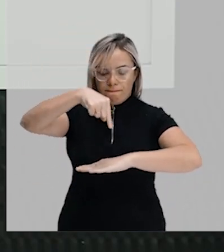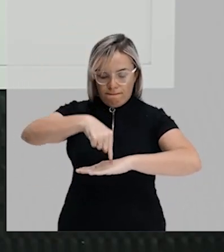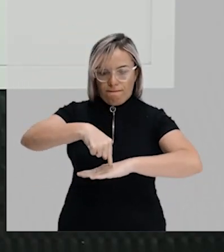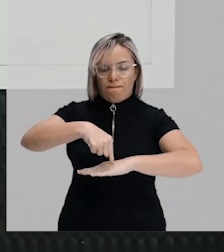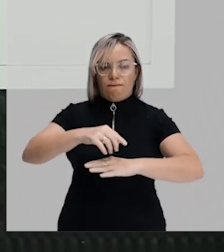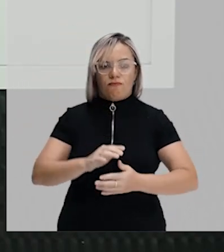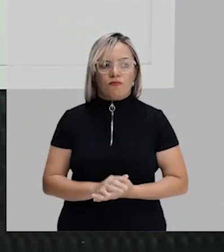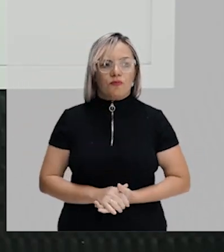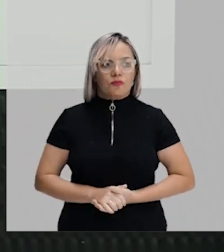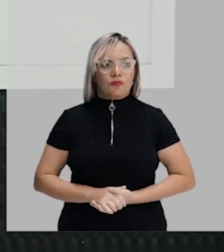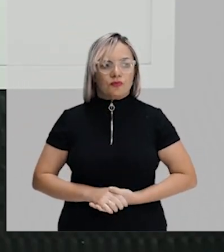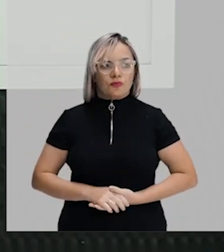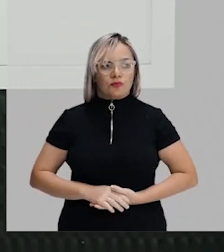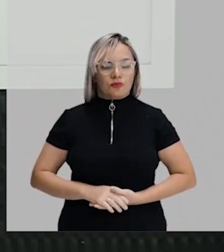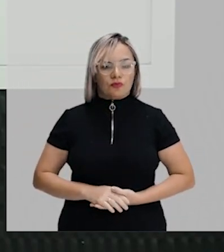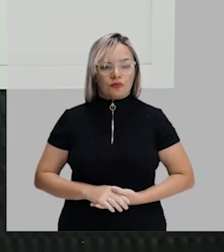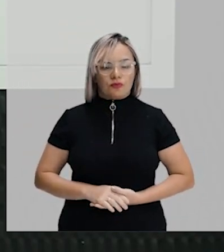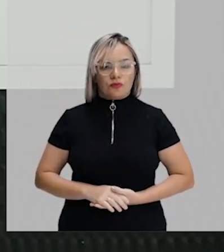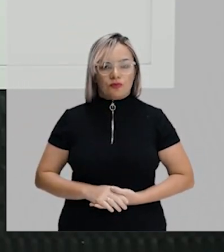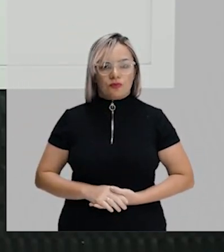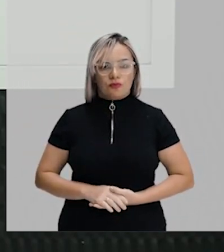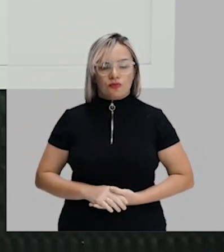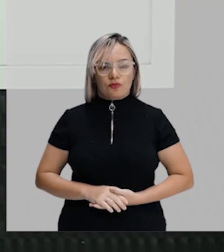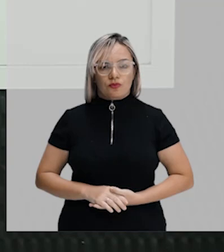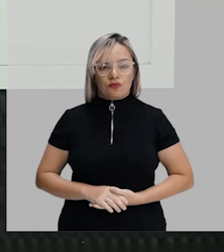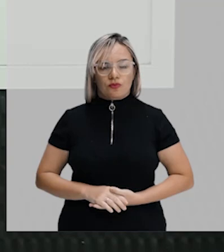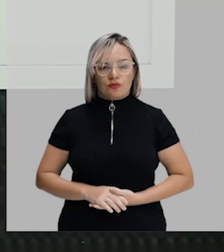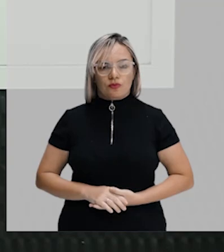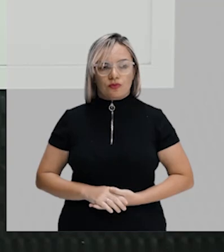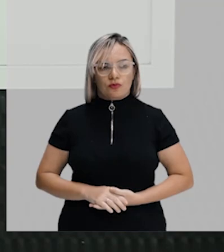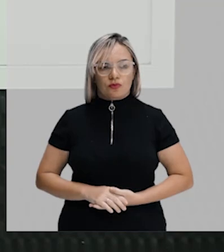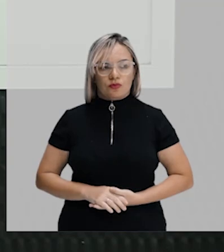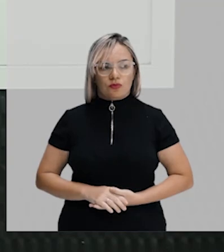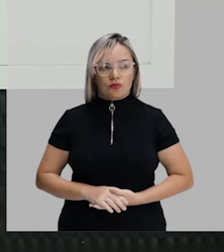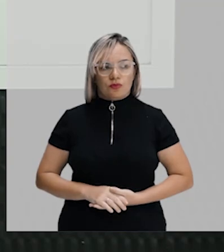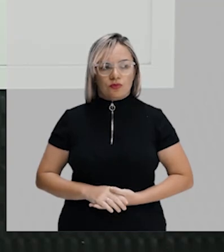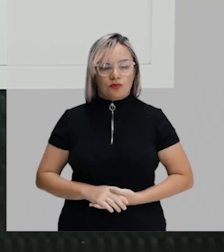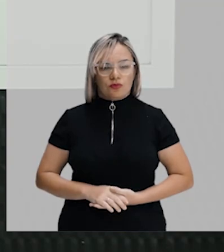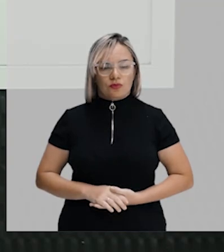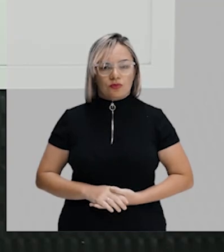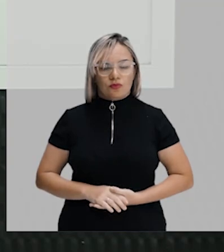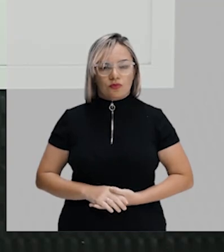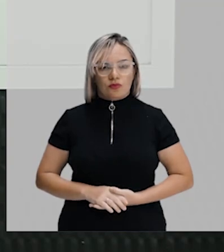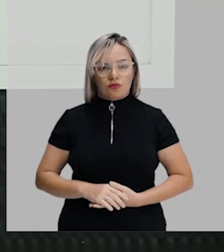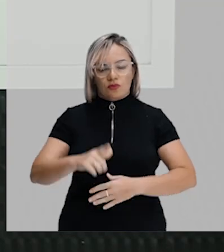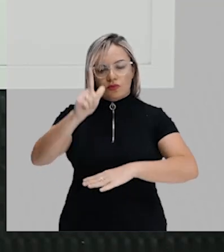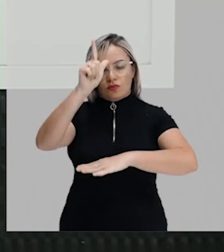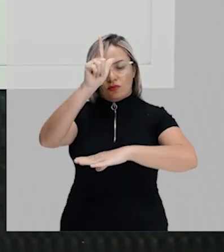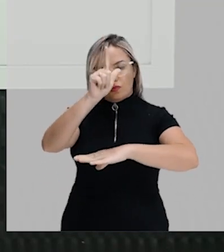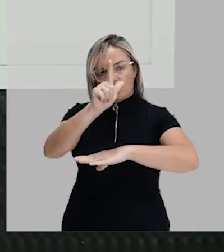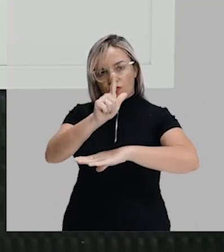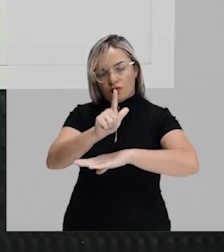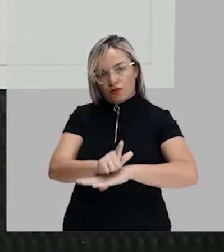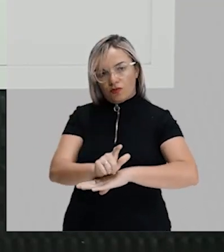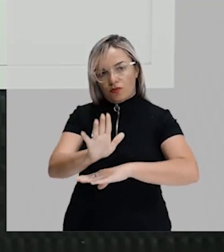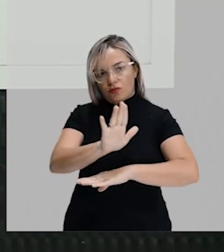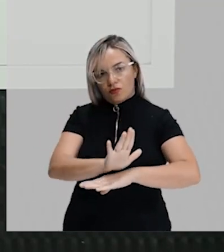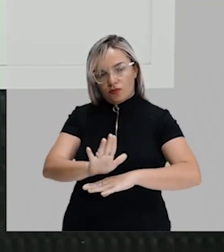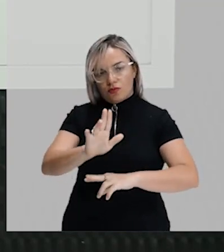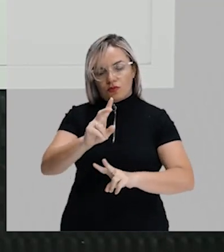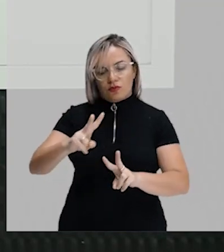Então a gravidade ela apontando para baixo. A gravidade, gente, é uma grandeza